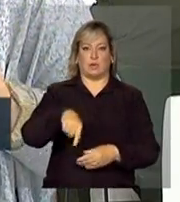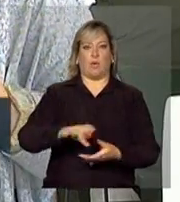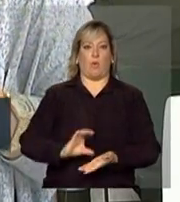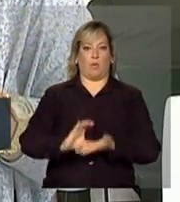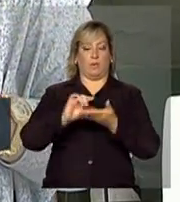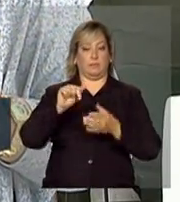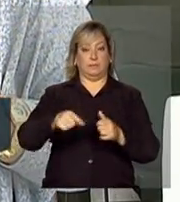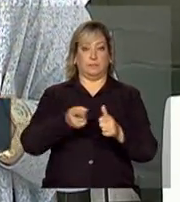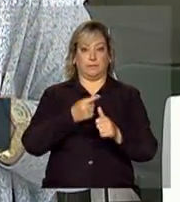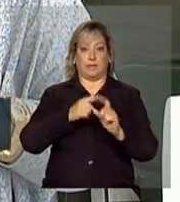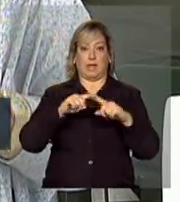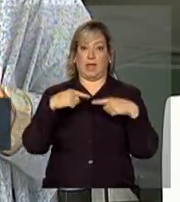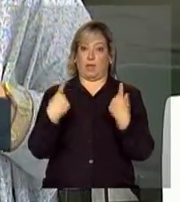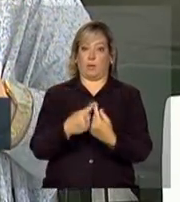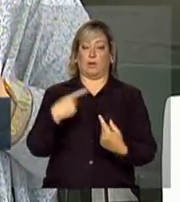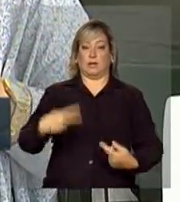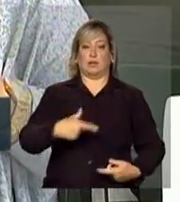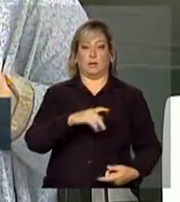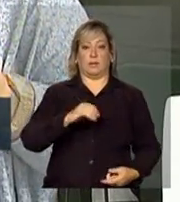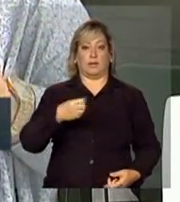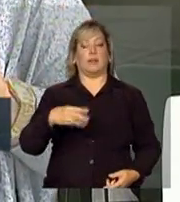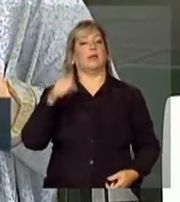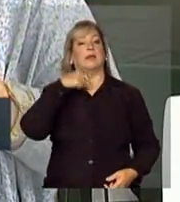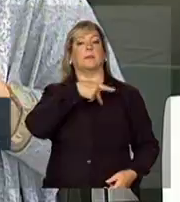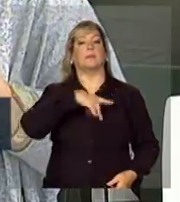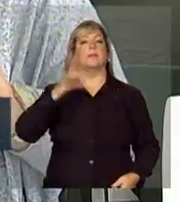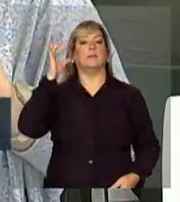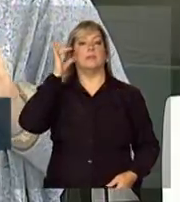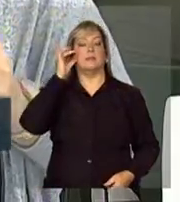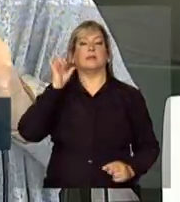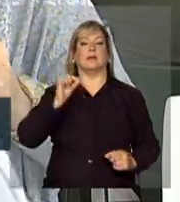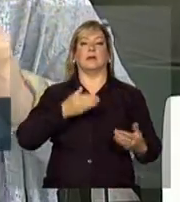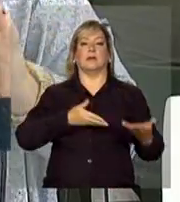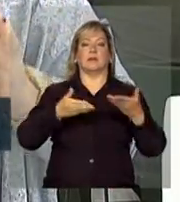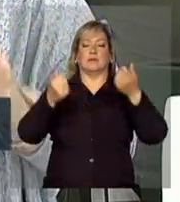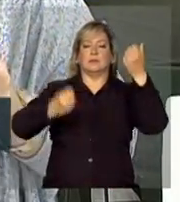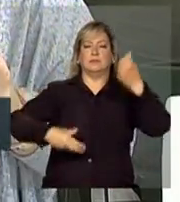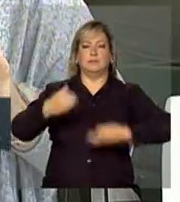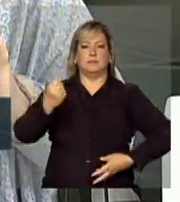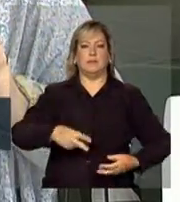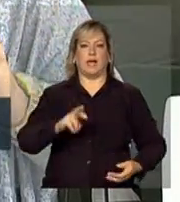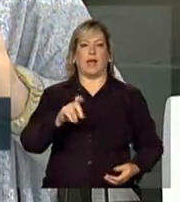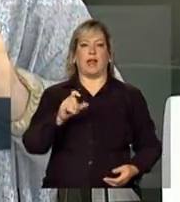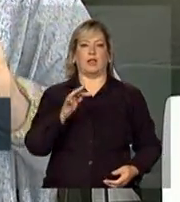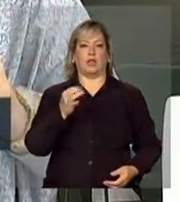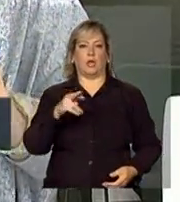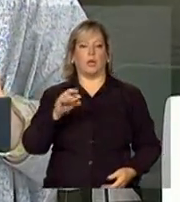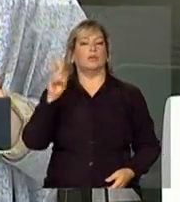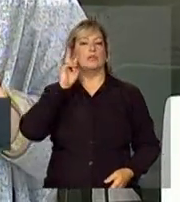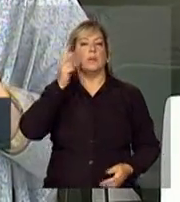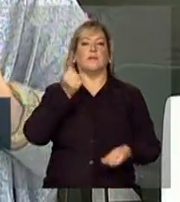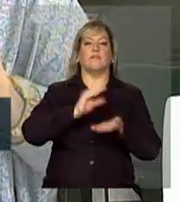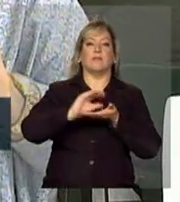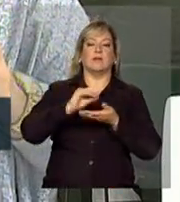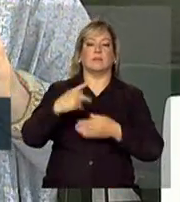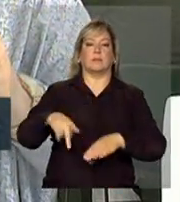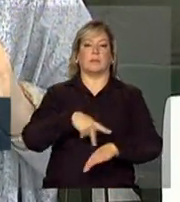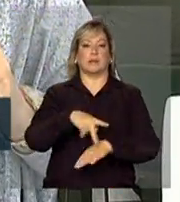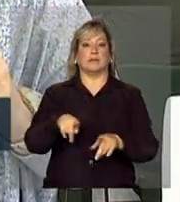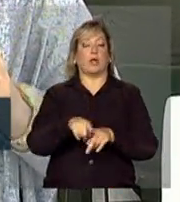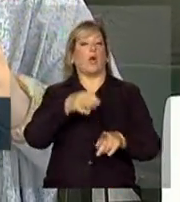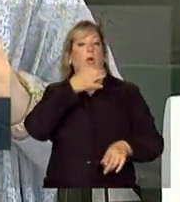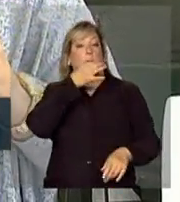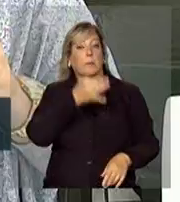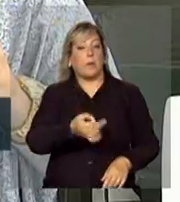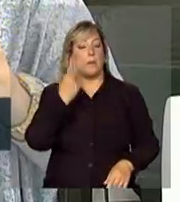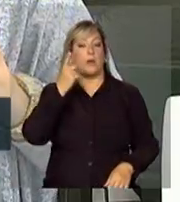Nessa primeira reunião do ano, a presidenta Dilma Rousseff será apresentada pelos conselheiros um relatório sobre os investimentos do país e também propostas